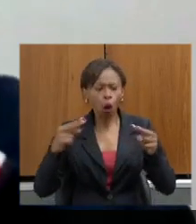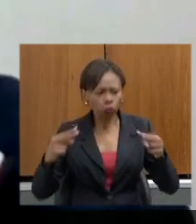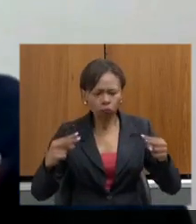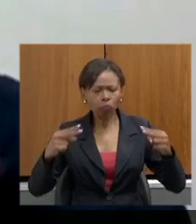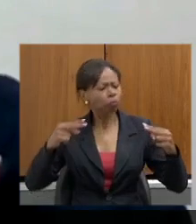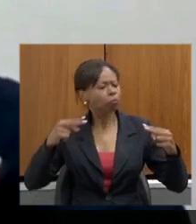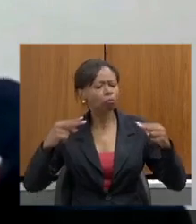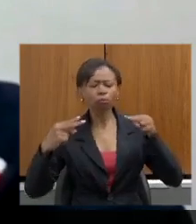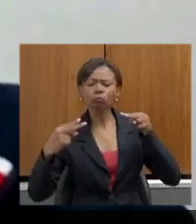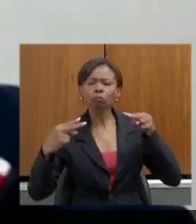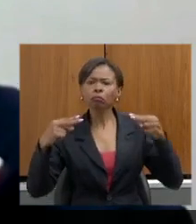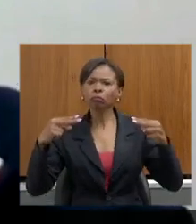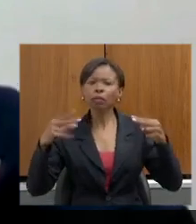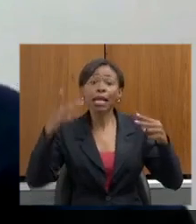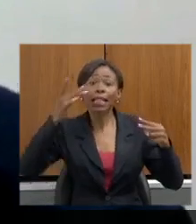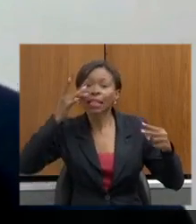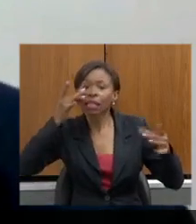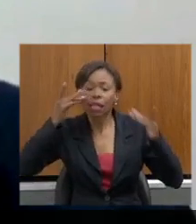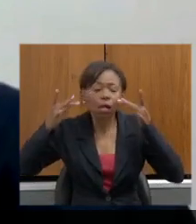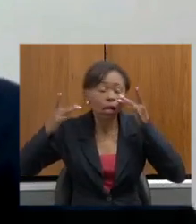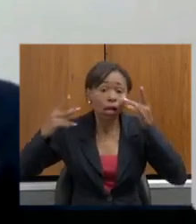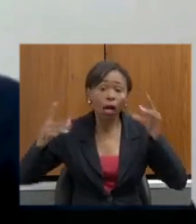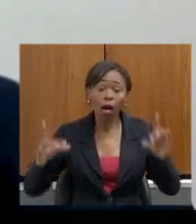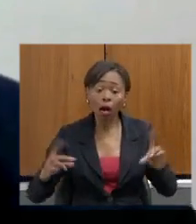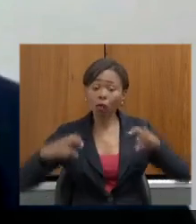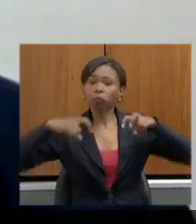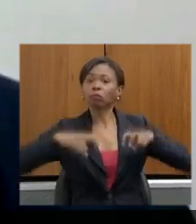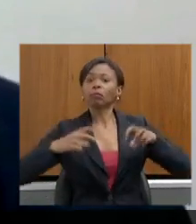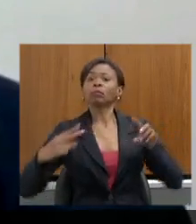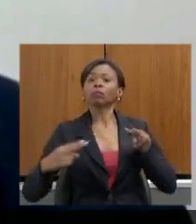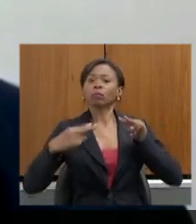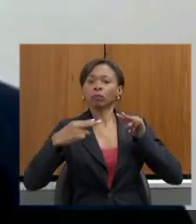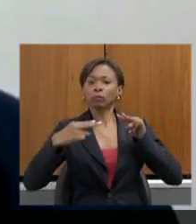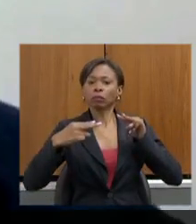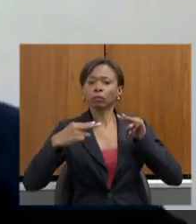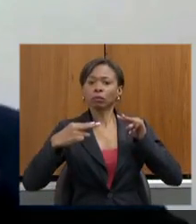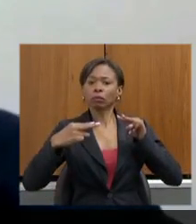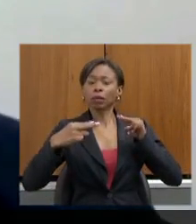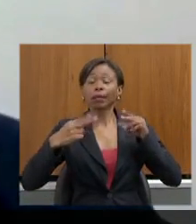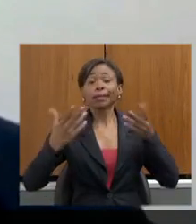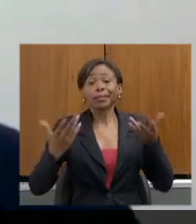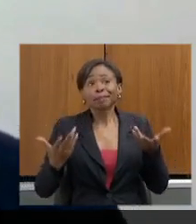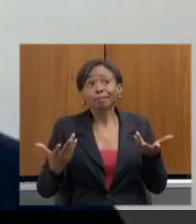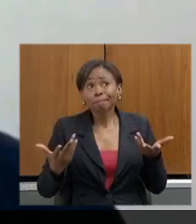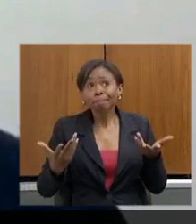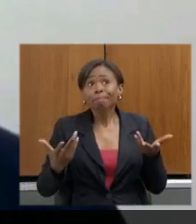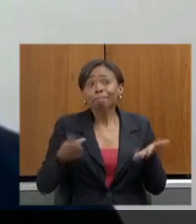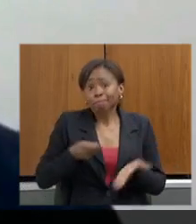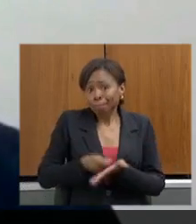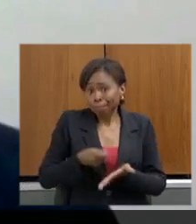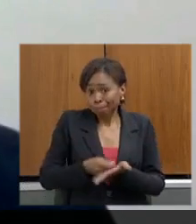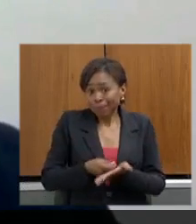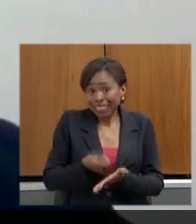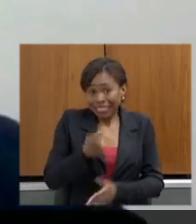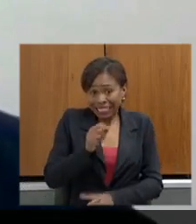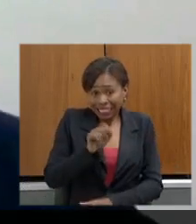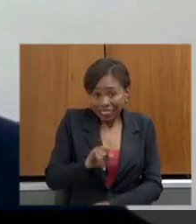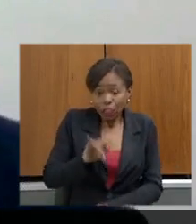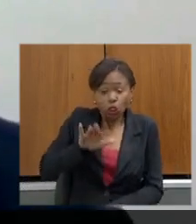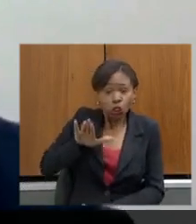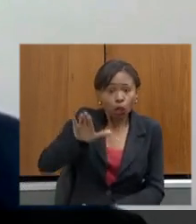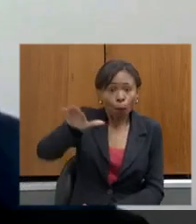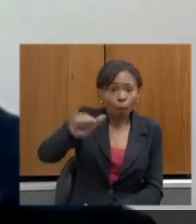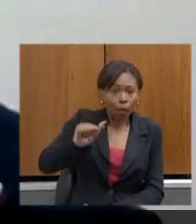o encontro físico ele vai assistir a partir do momento que nós convocamos os